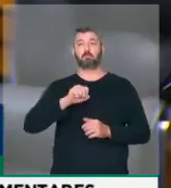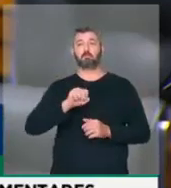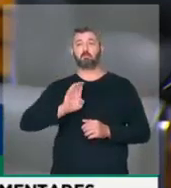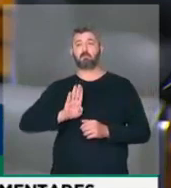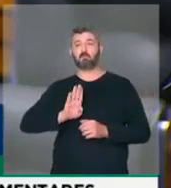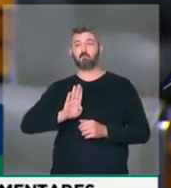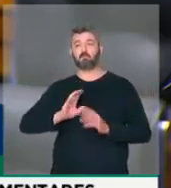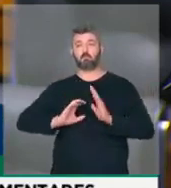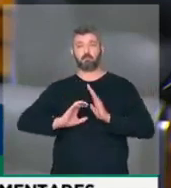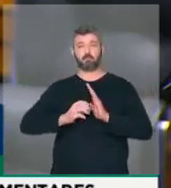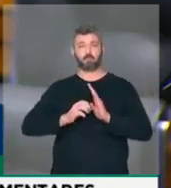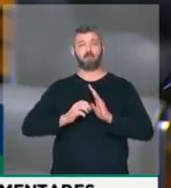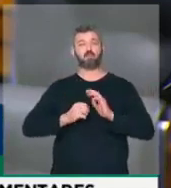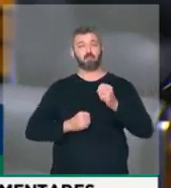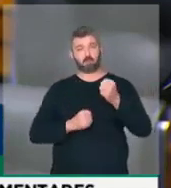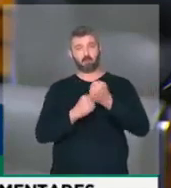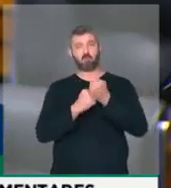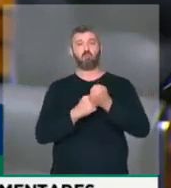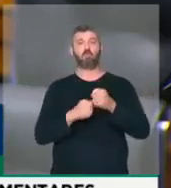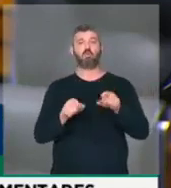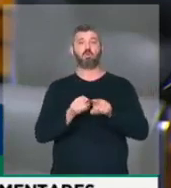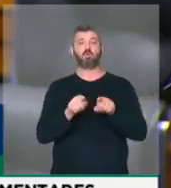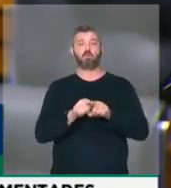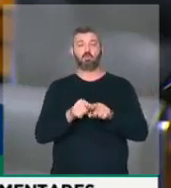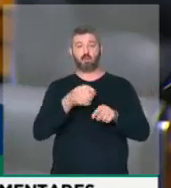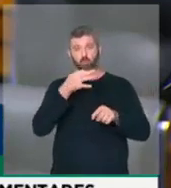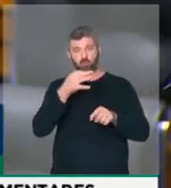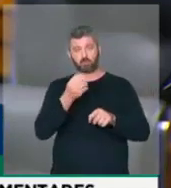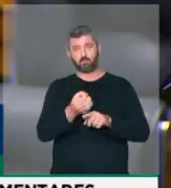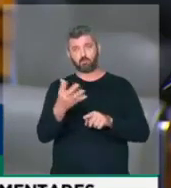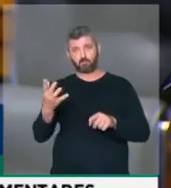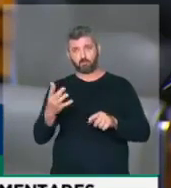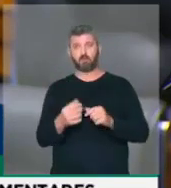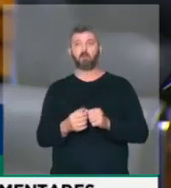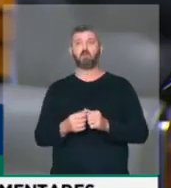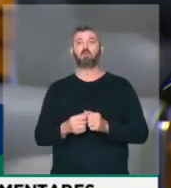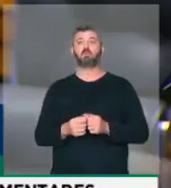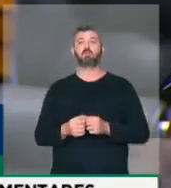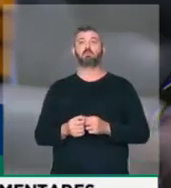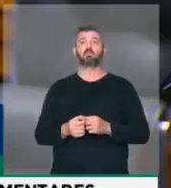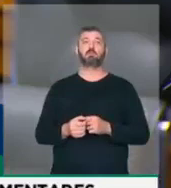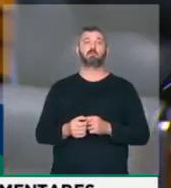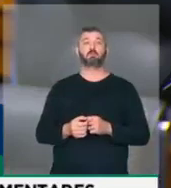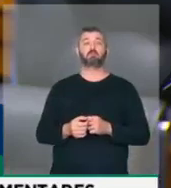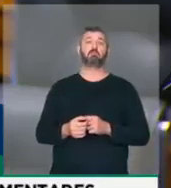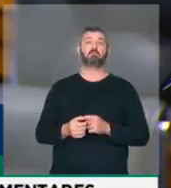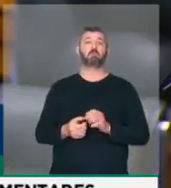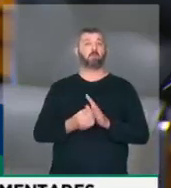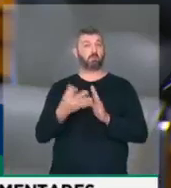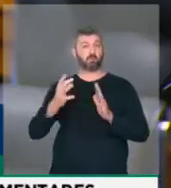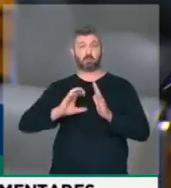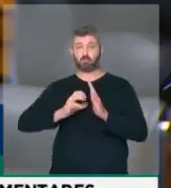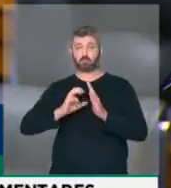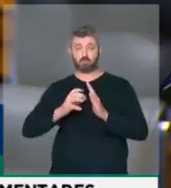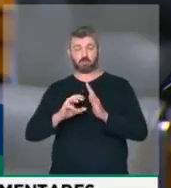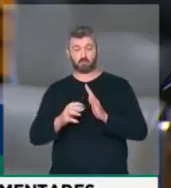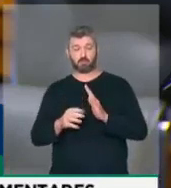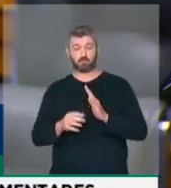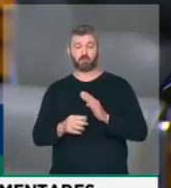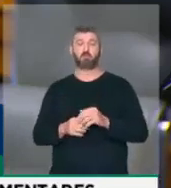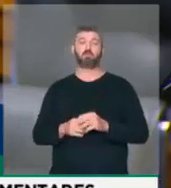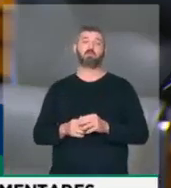vem se somar a um conjunto de manifestações que foram feitas aqui por diversos partidos